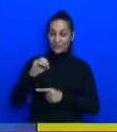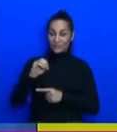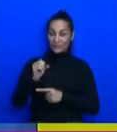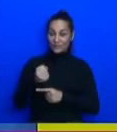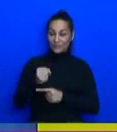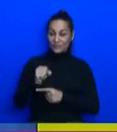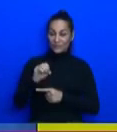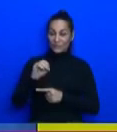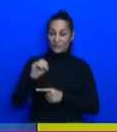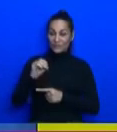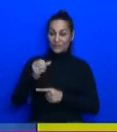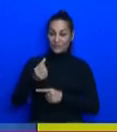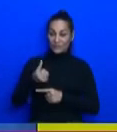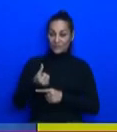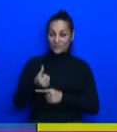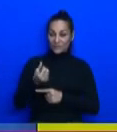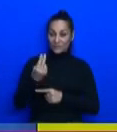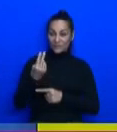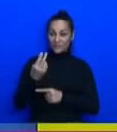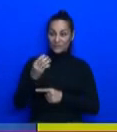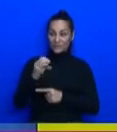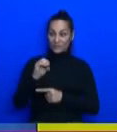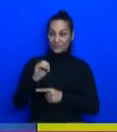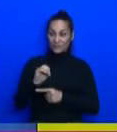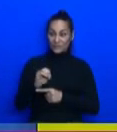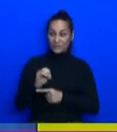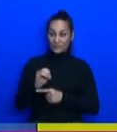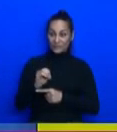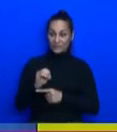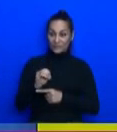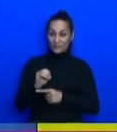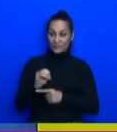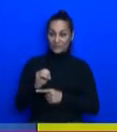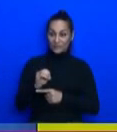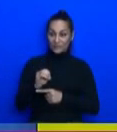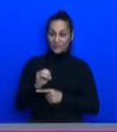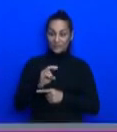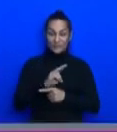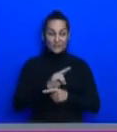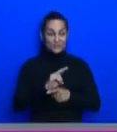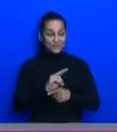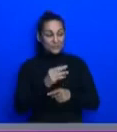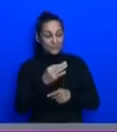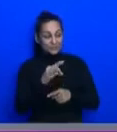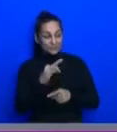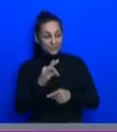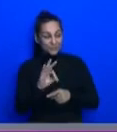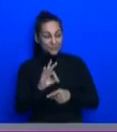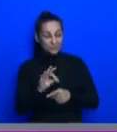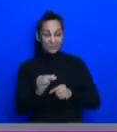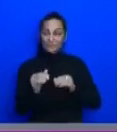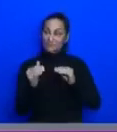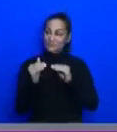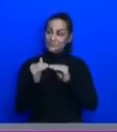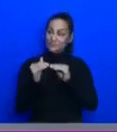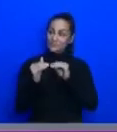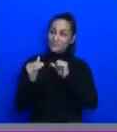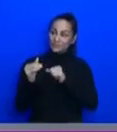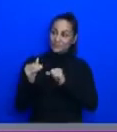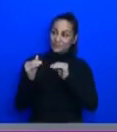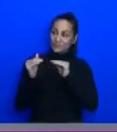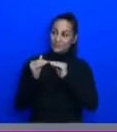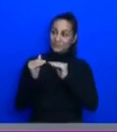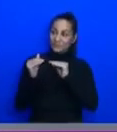03, 08, 06, e 20. Auditores, confirmam? Sim,